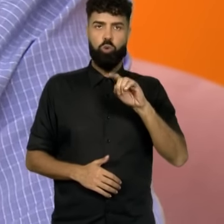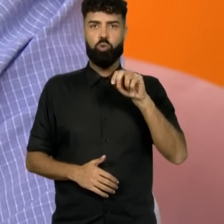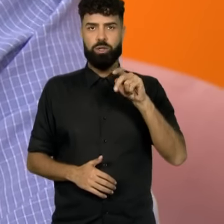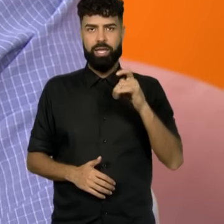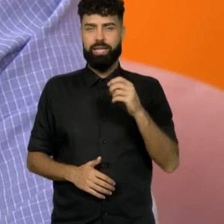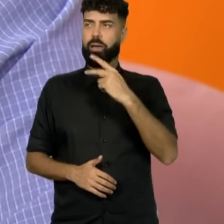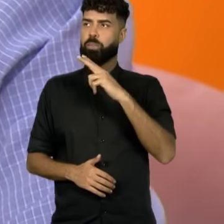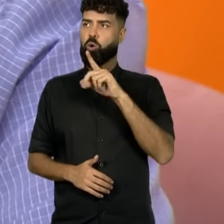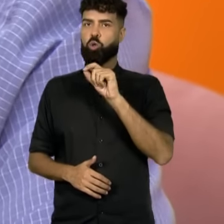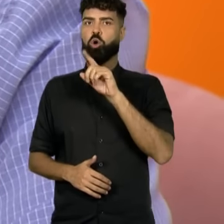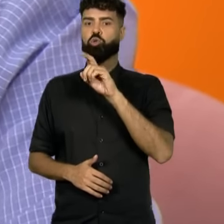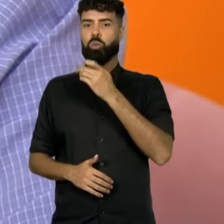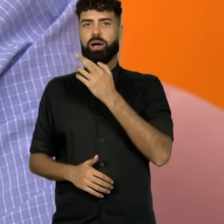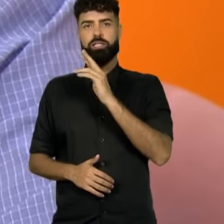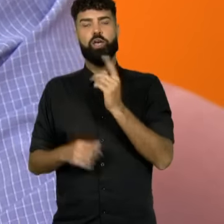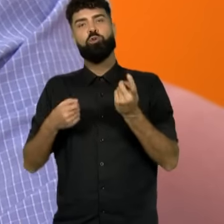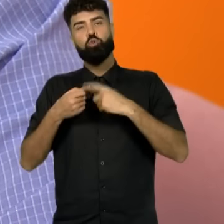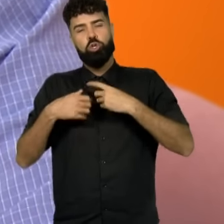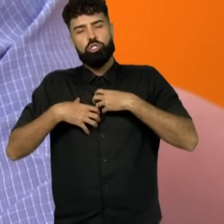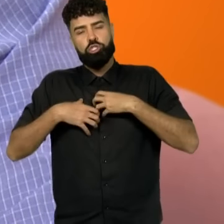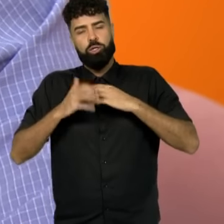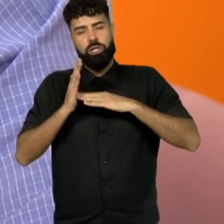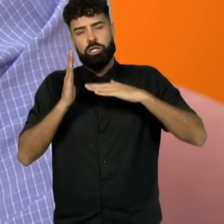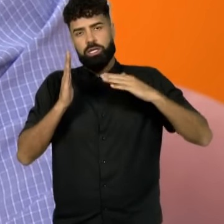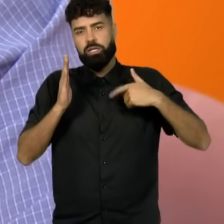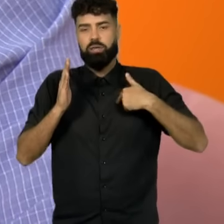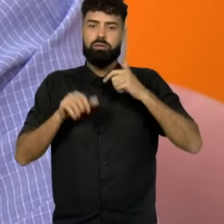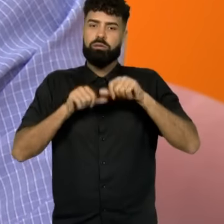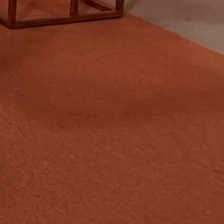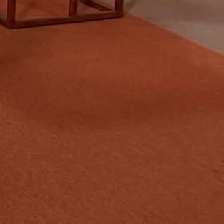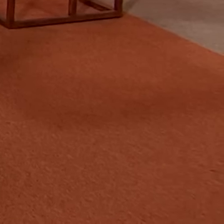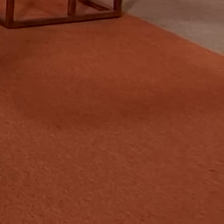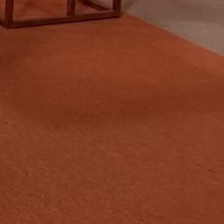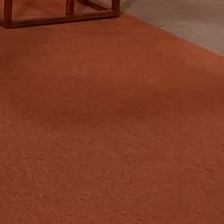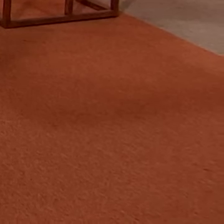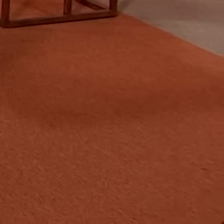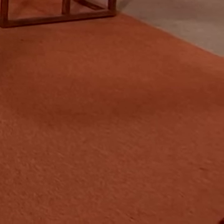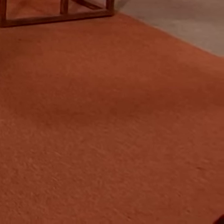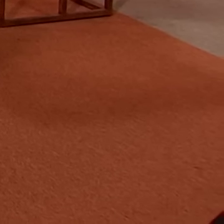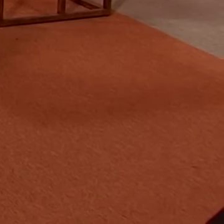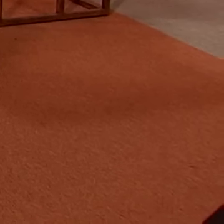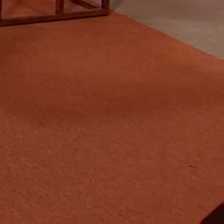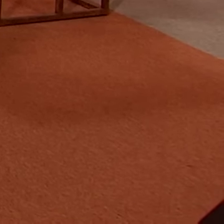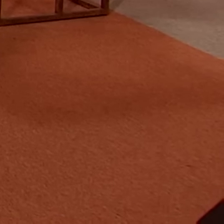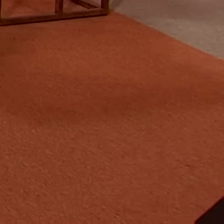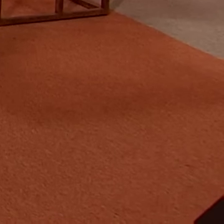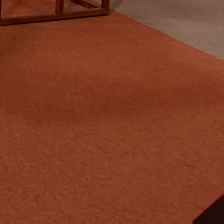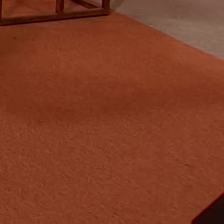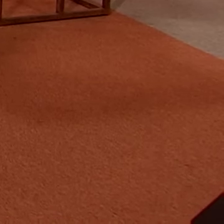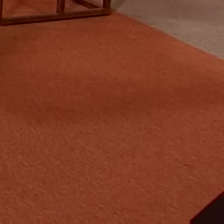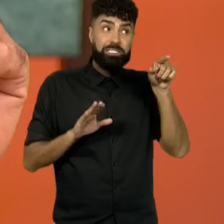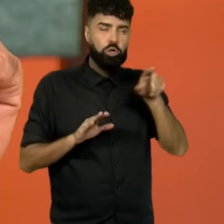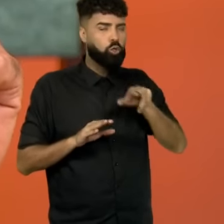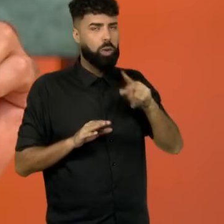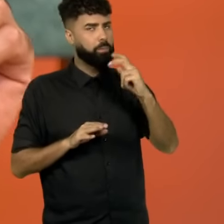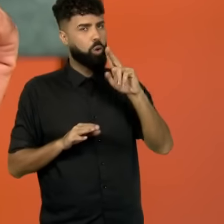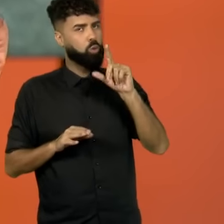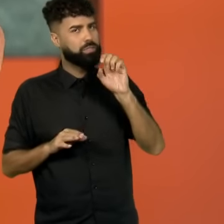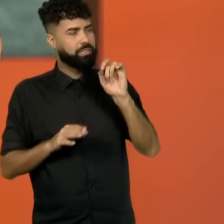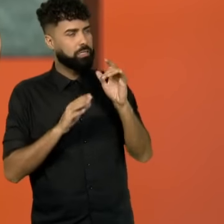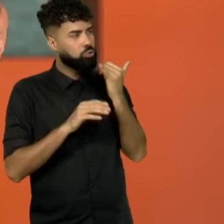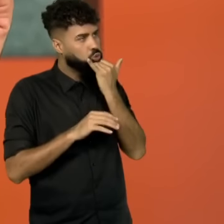Duarte, voltaram, fizeram Portela na Avenida, fizeram muita coisa interessante. Mas isso não foi o Paulo César, desculpa. Na